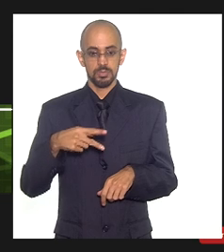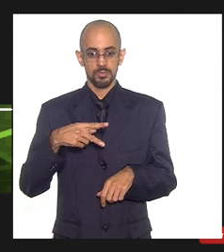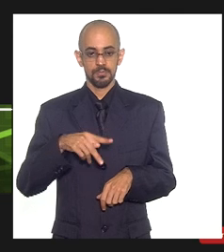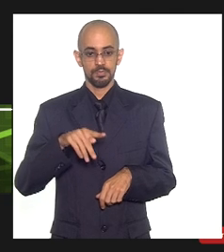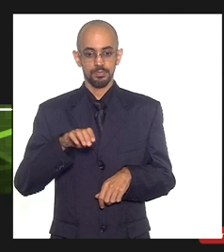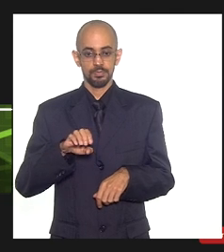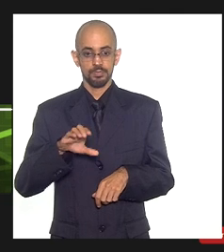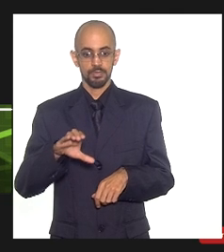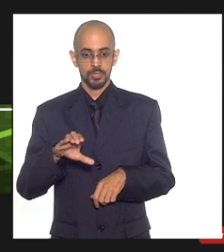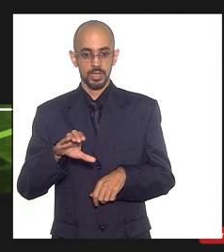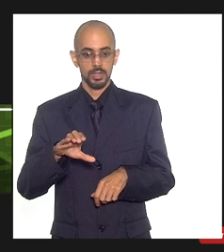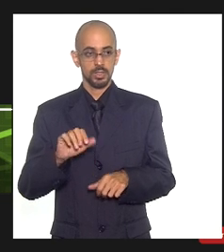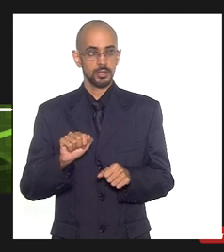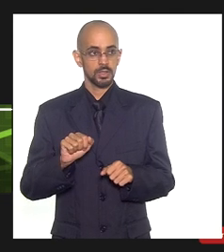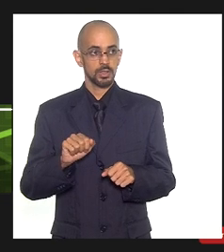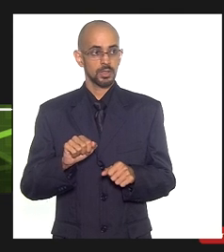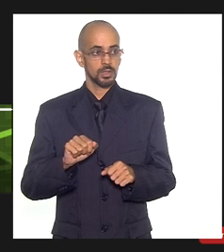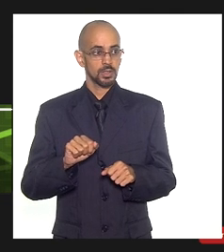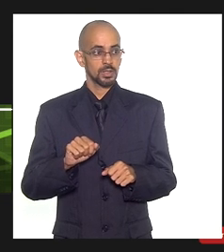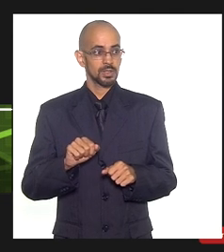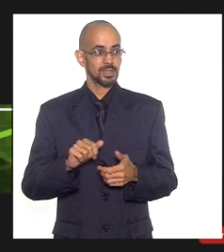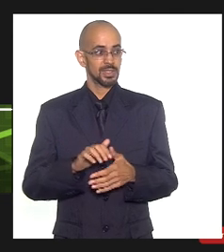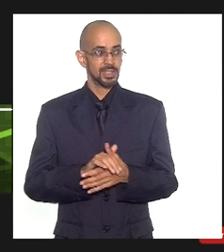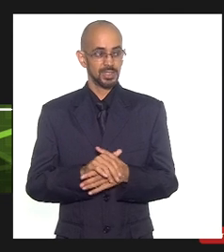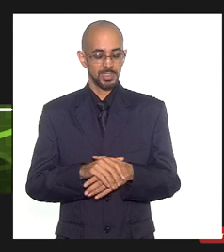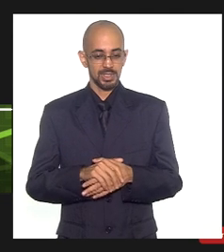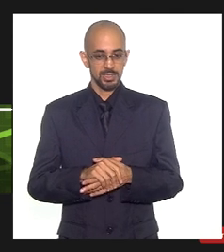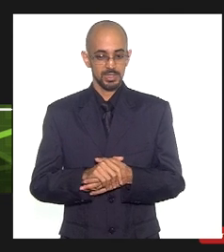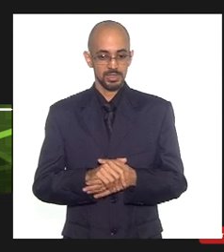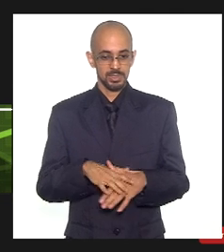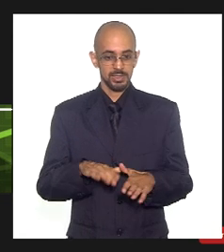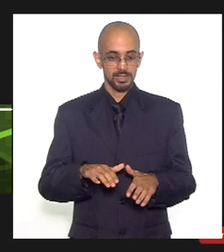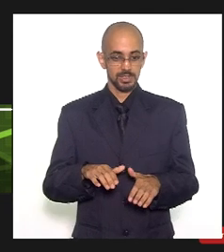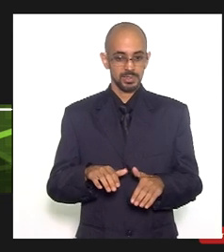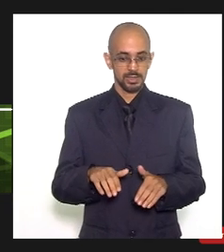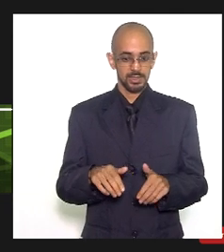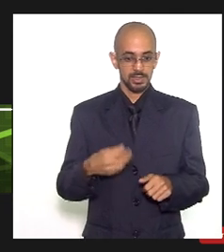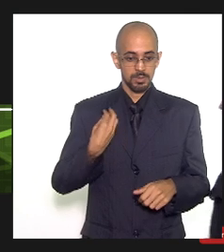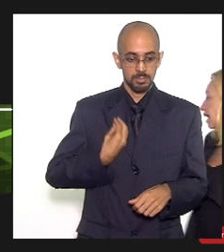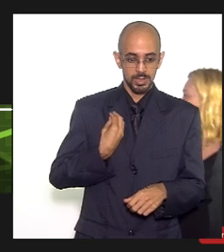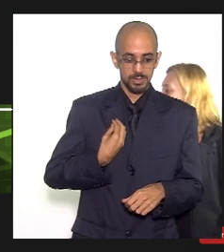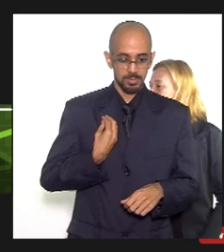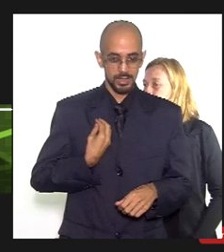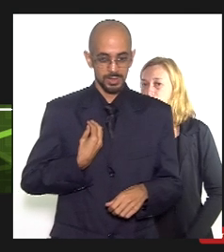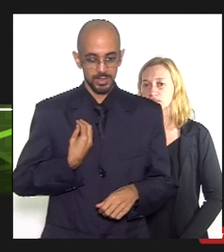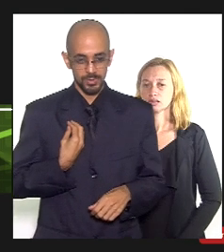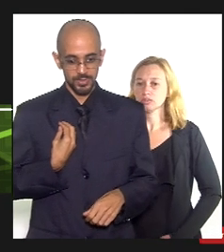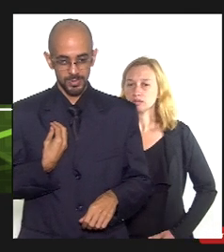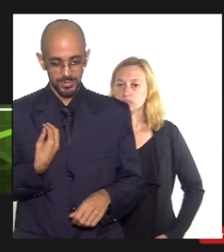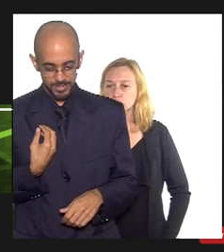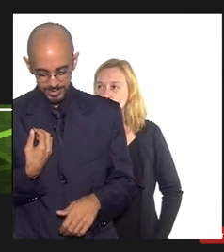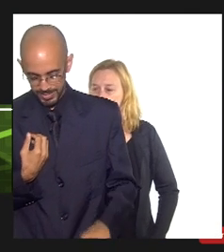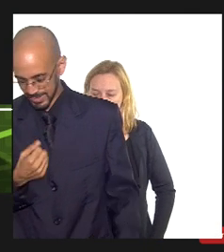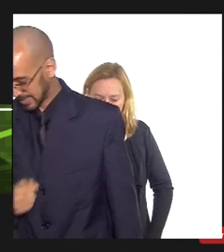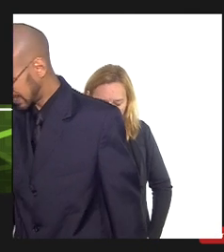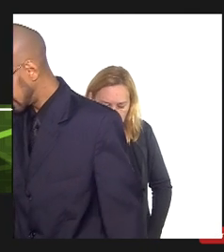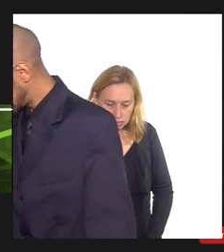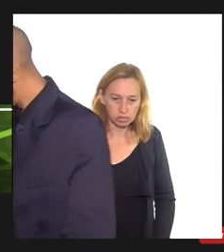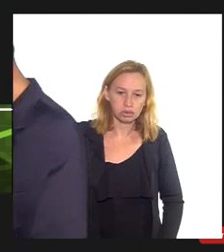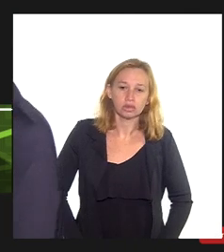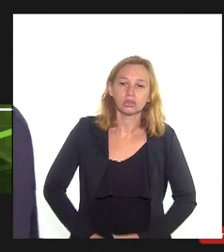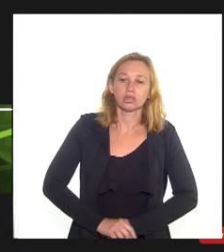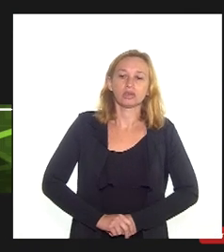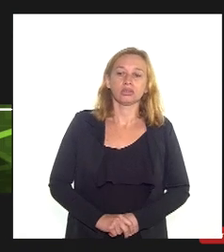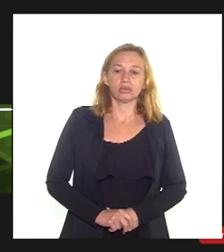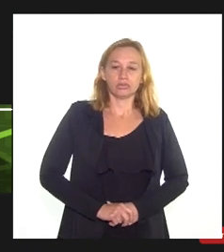época era a PEC 47 dos dois décimos que inclusive contou com a participação de diversas figuras aqui como os deputados que eu citei aqui anteriormente Flávio Terafili